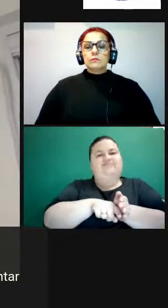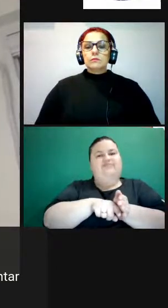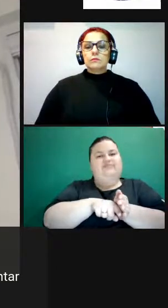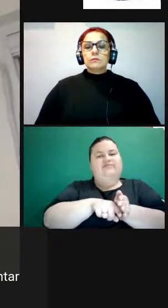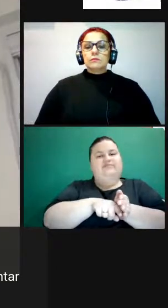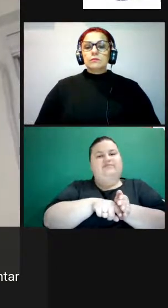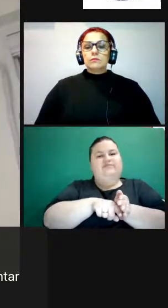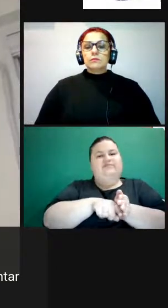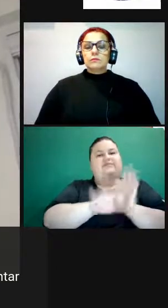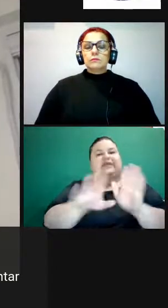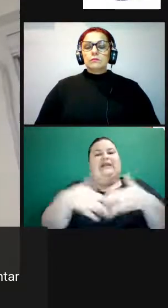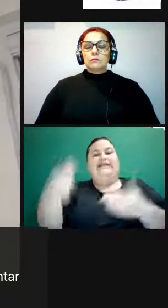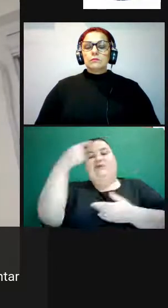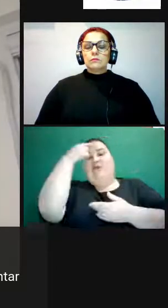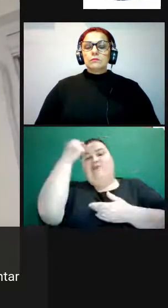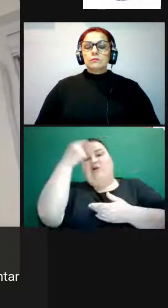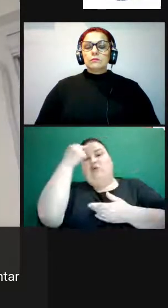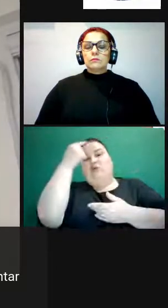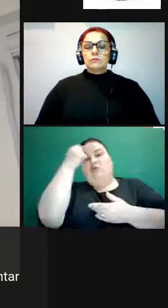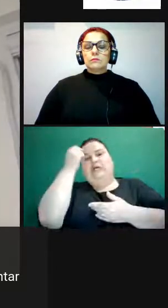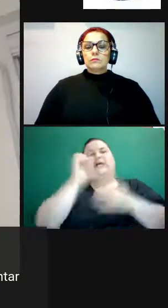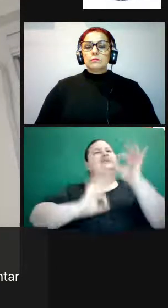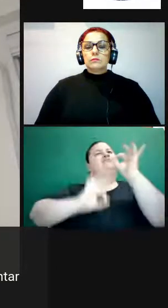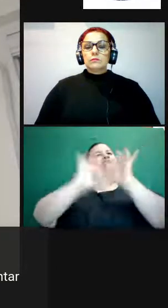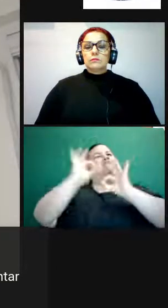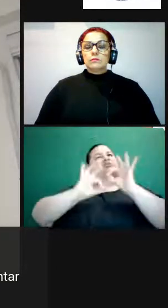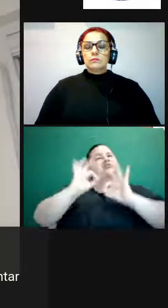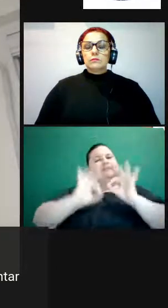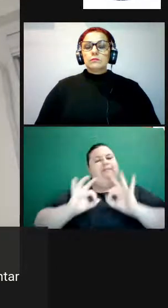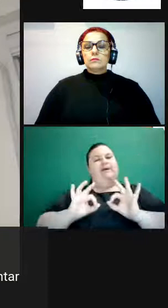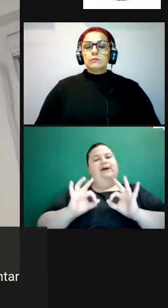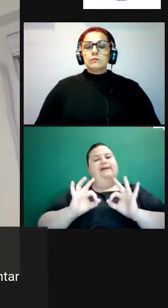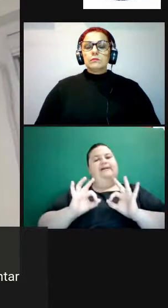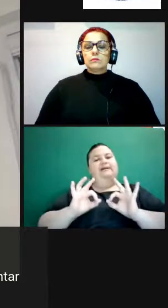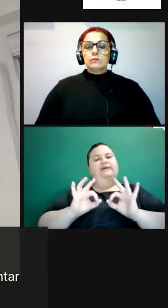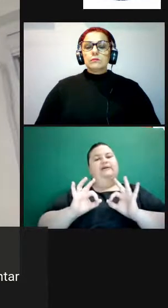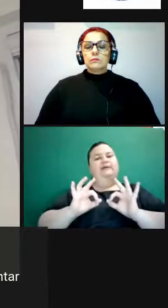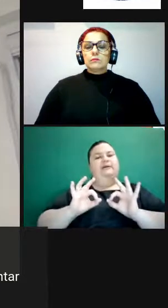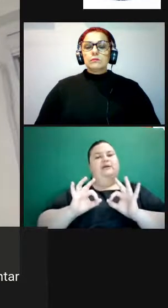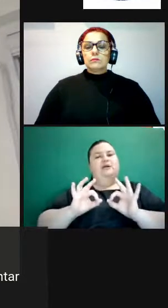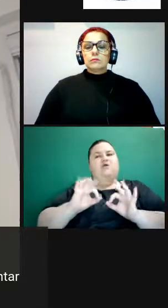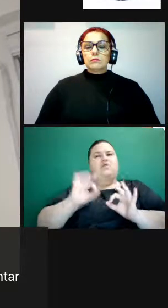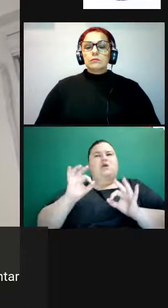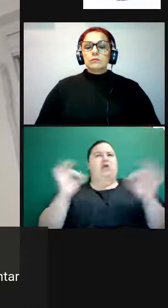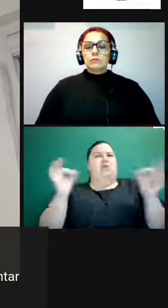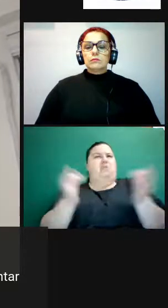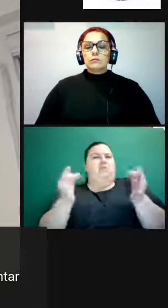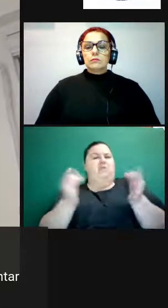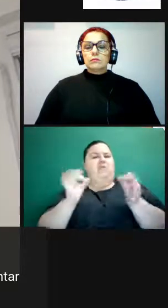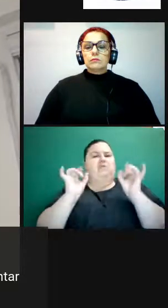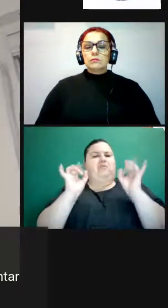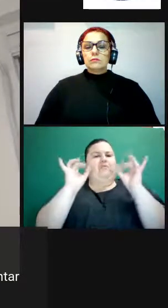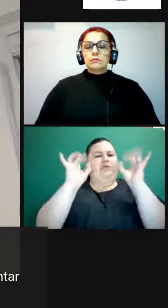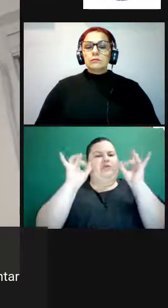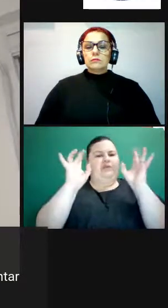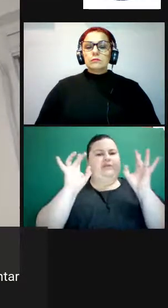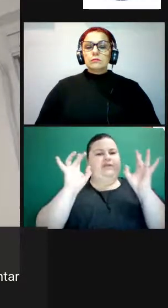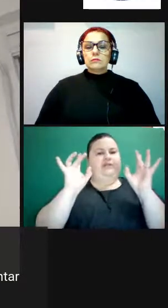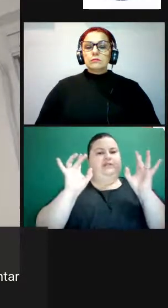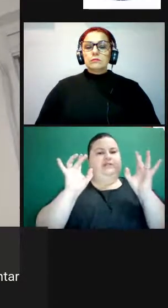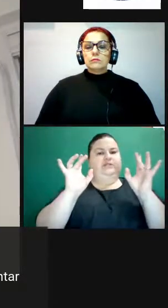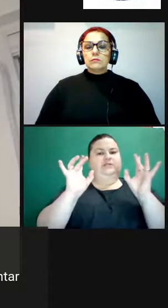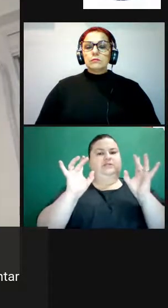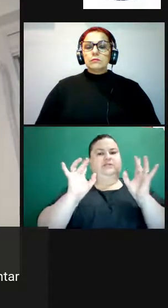desde a graduação a gente se prepara né como Nossa plataforma lá a gente fica especializa e a gente esquece um pouco de lado que nós